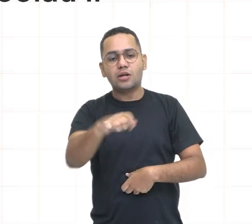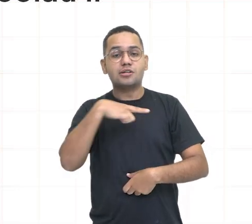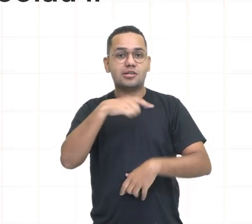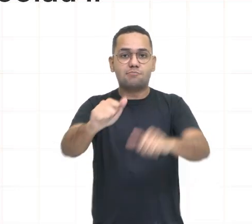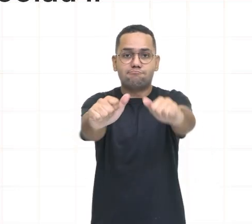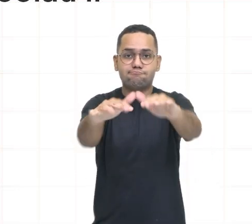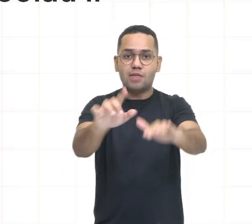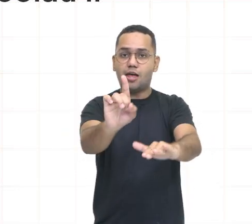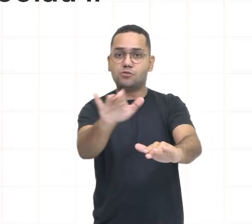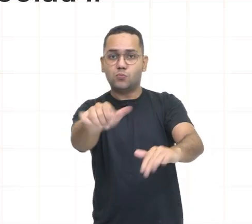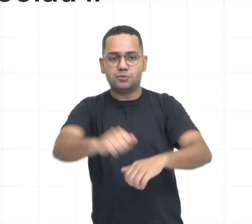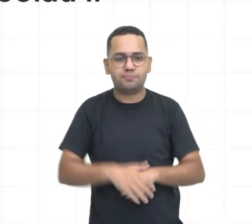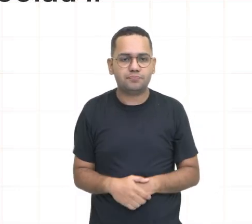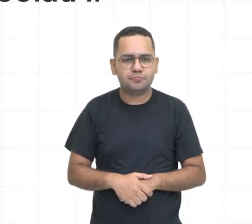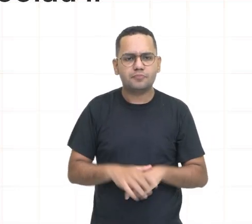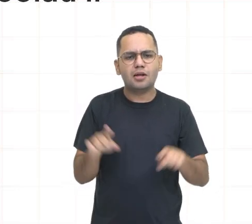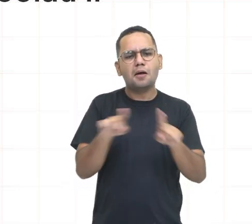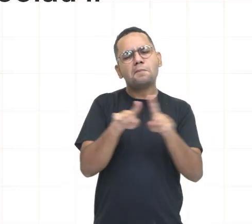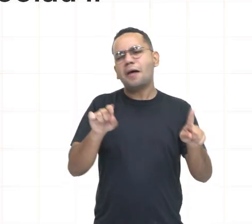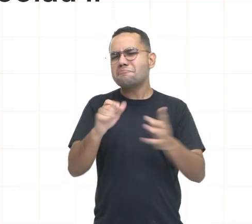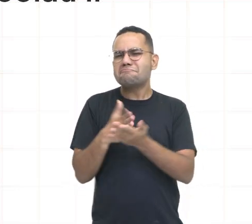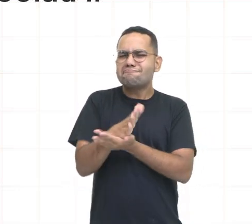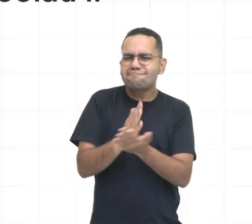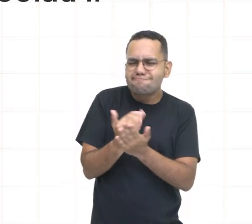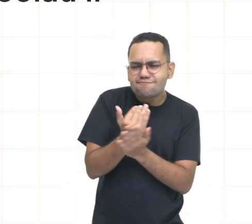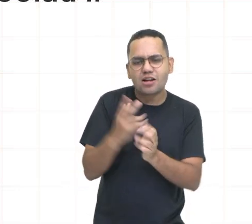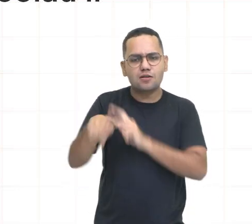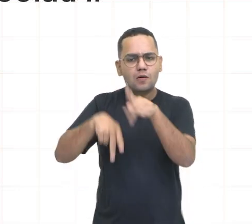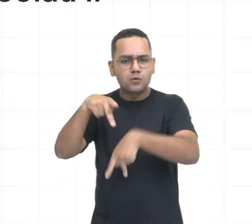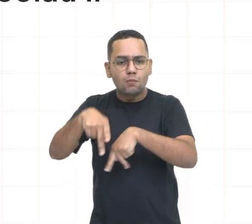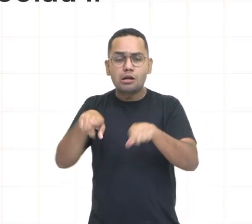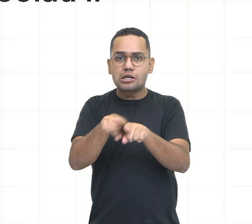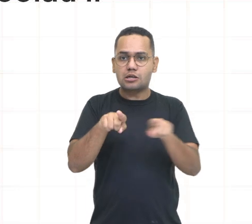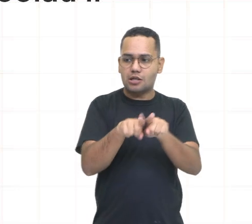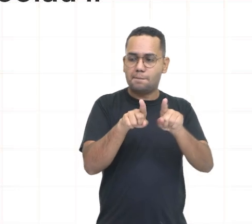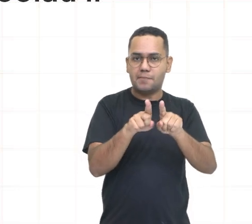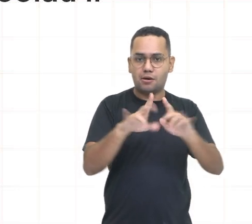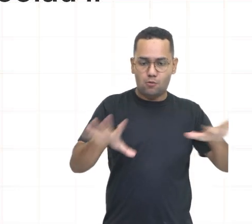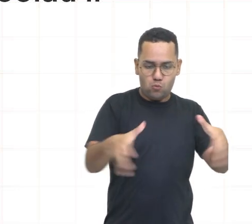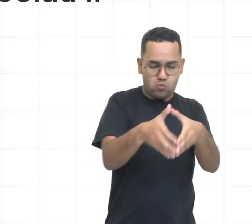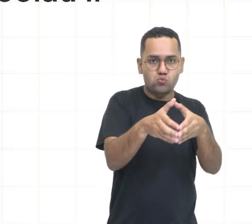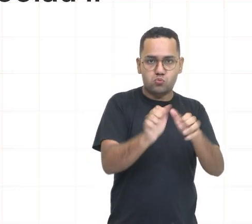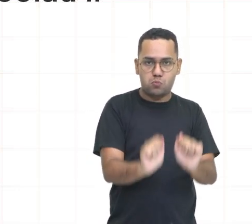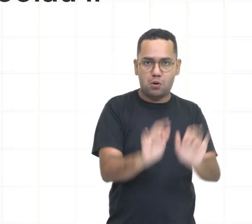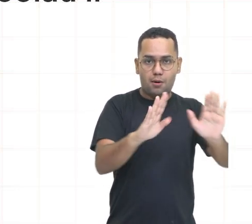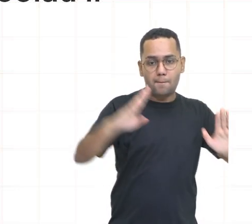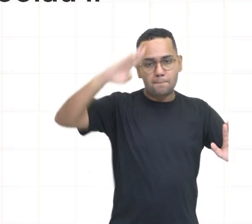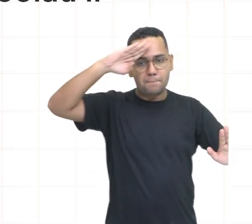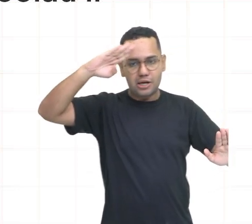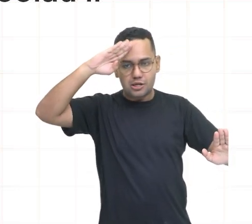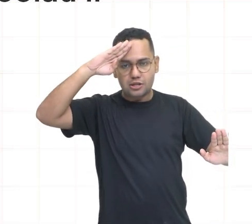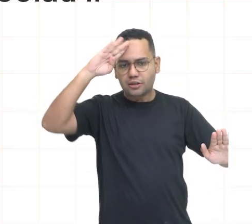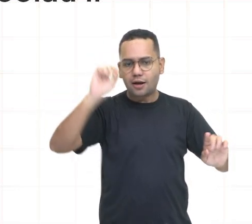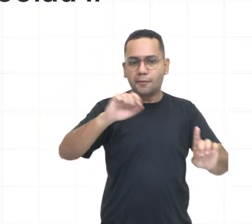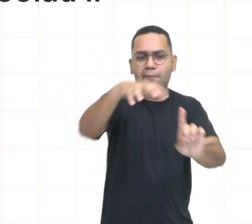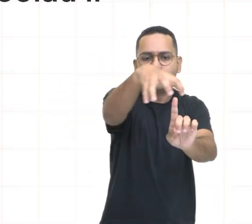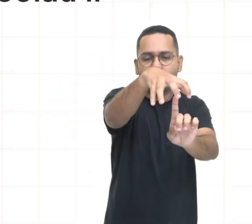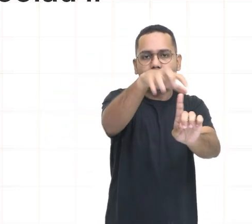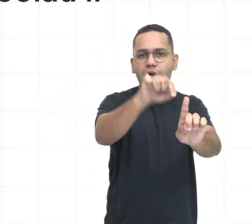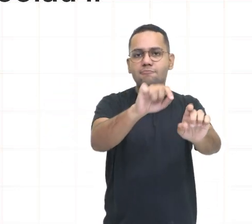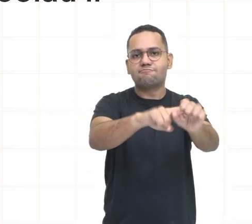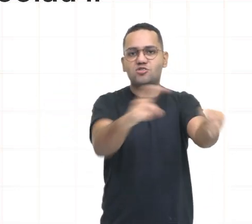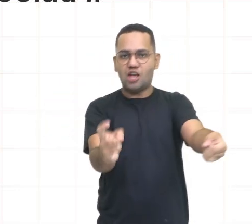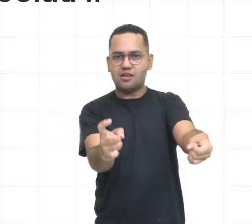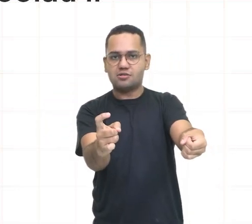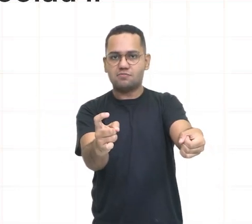A insatisfação popular e o levante dos guardas se uniram ao povo, fizeram com que Nicolau II